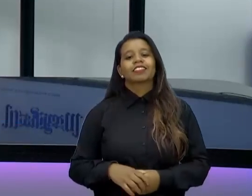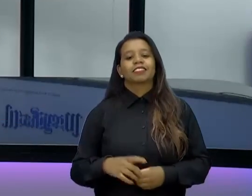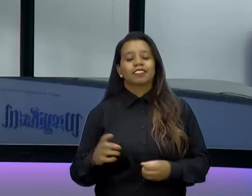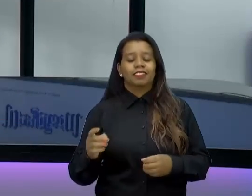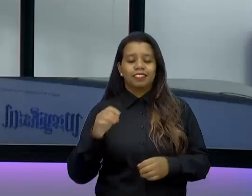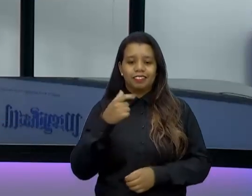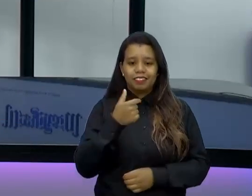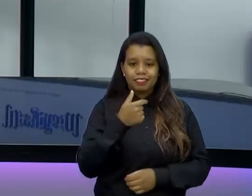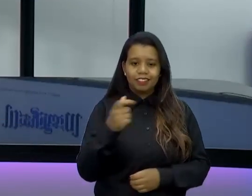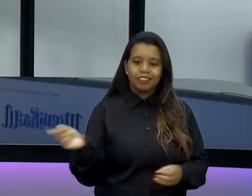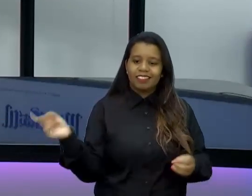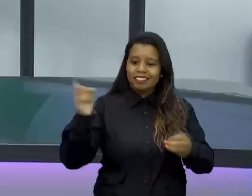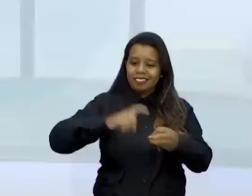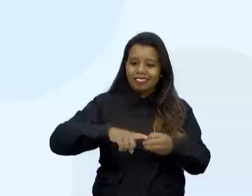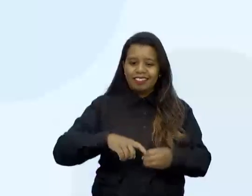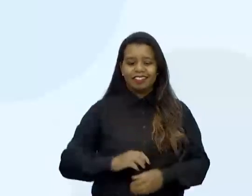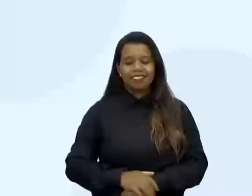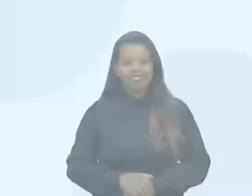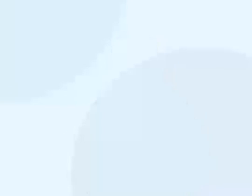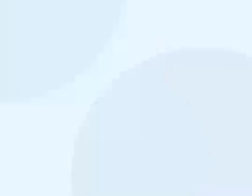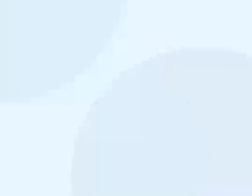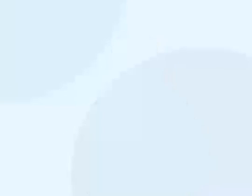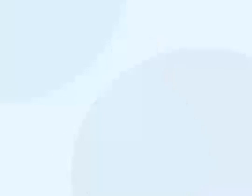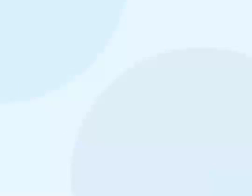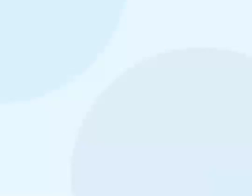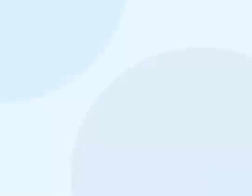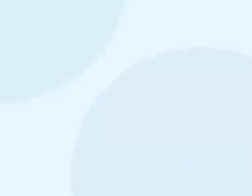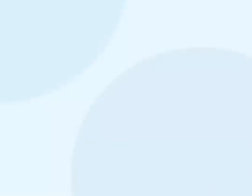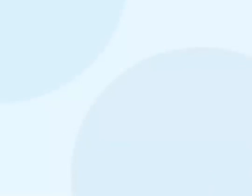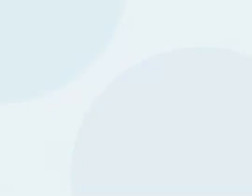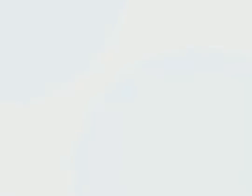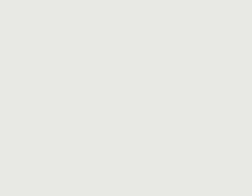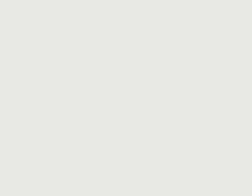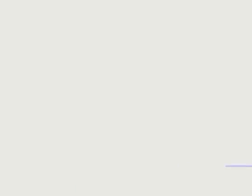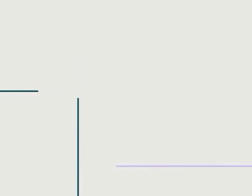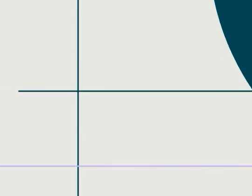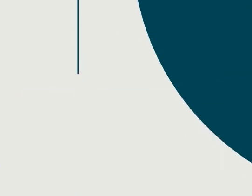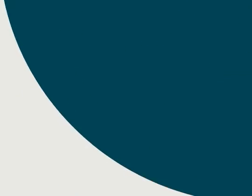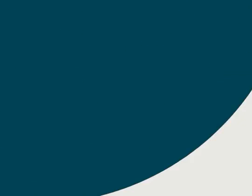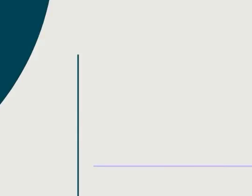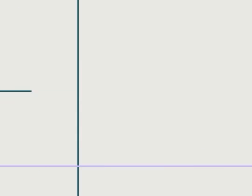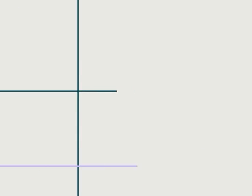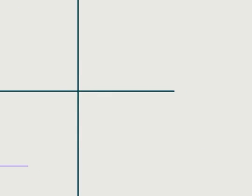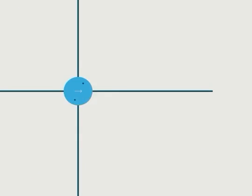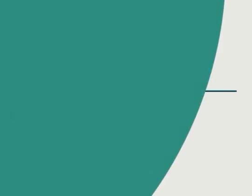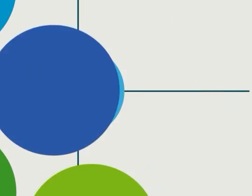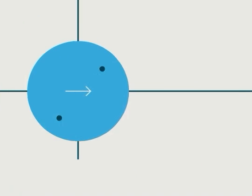Em 12 segundos a gente volta.